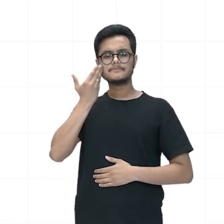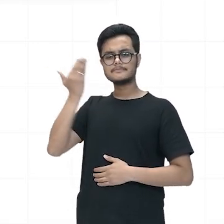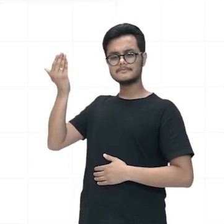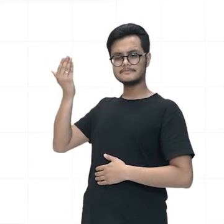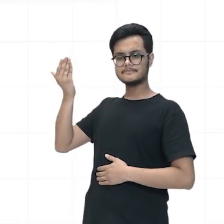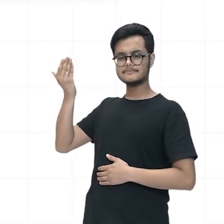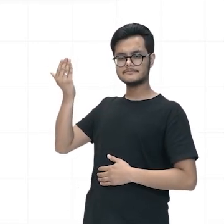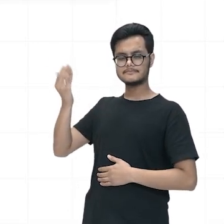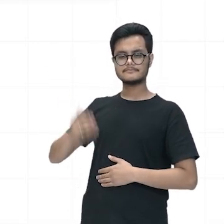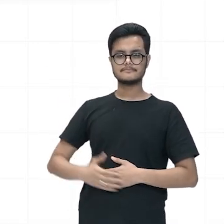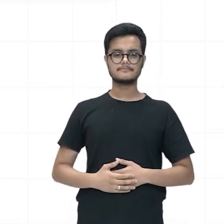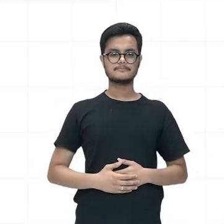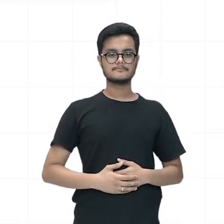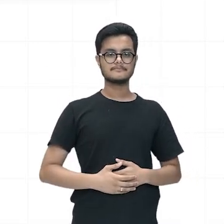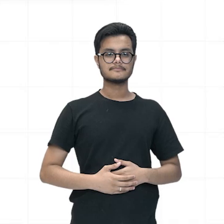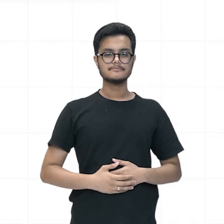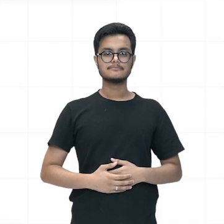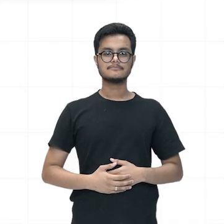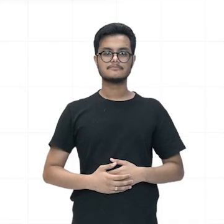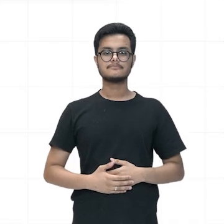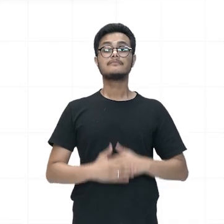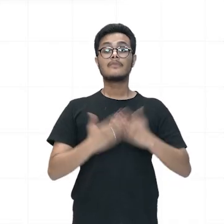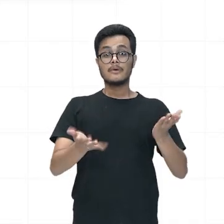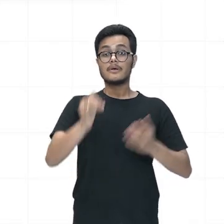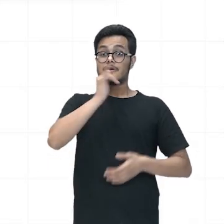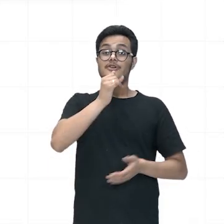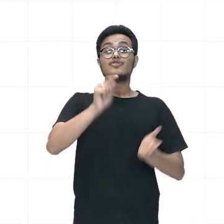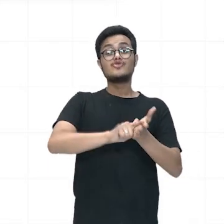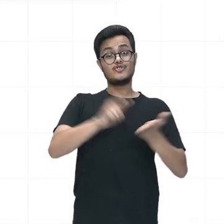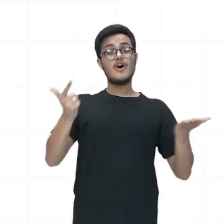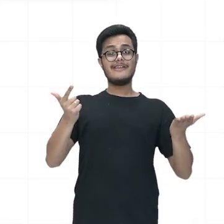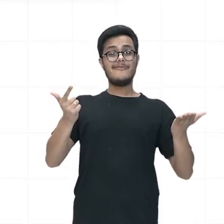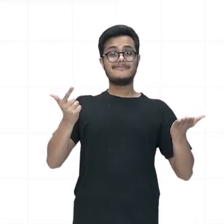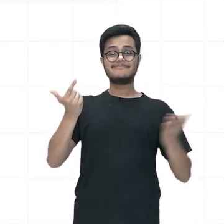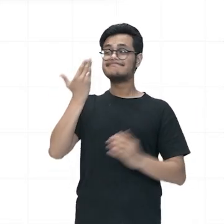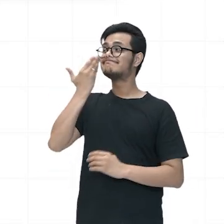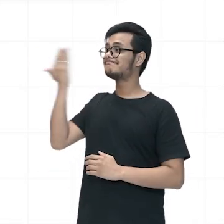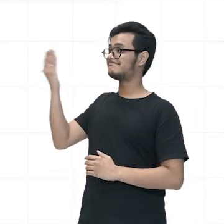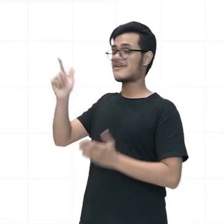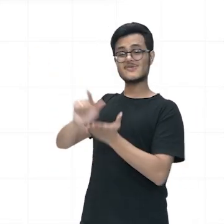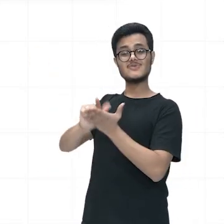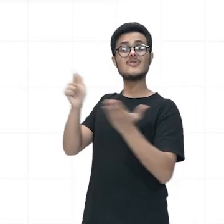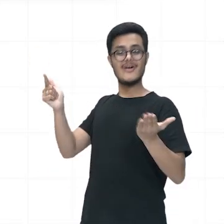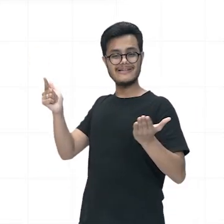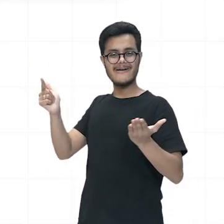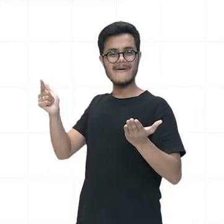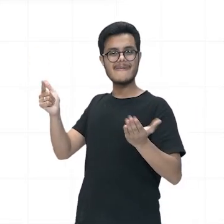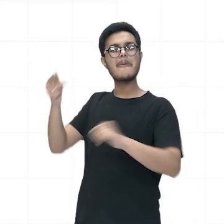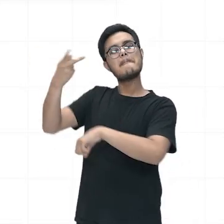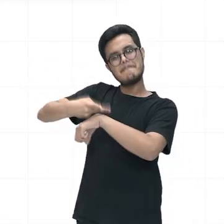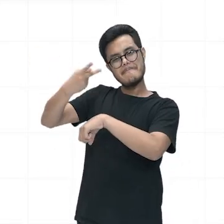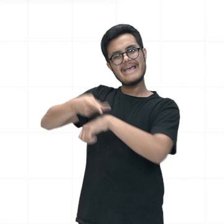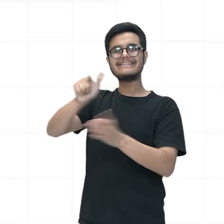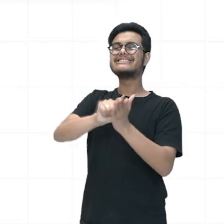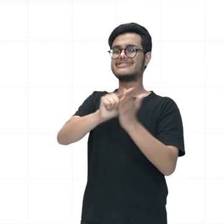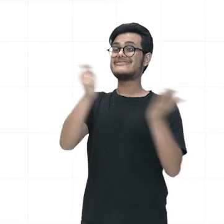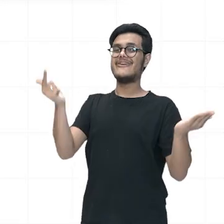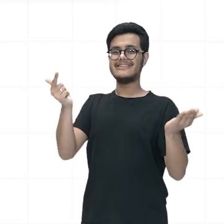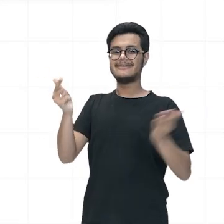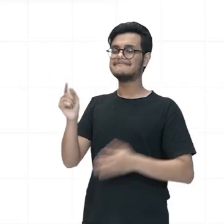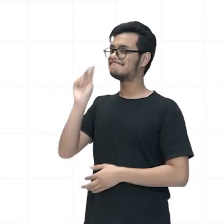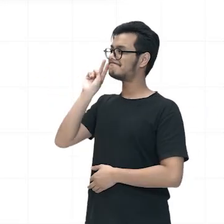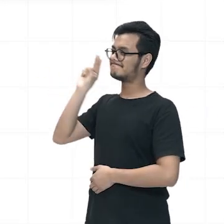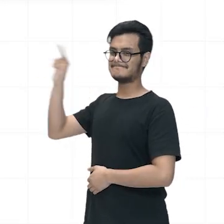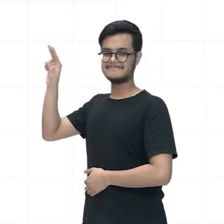nessa imagenzinha que vai aparecer agora. Olha só, primeiro jornal criado. É exatamente essa pedrinha aí bonitinha,